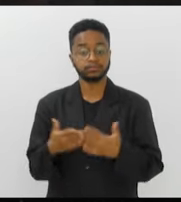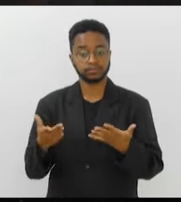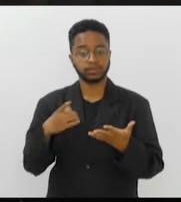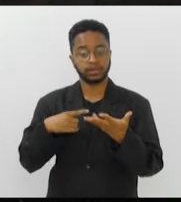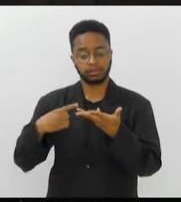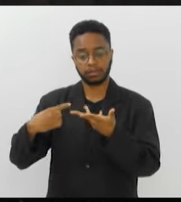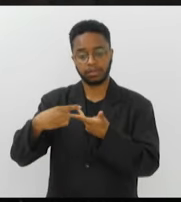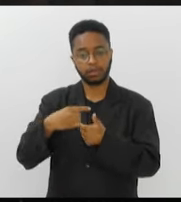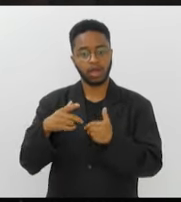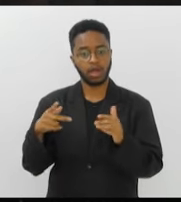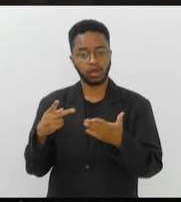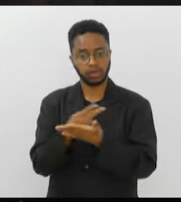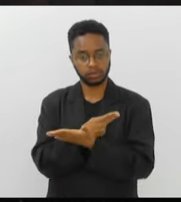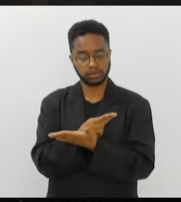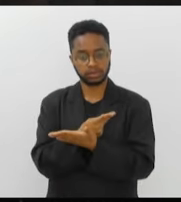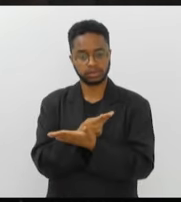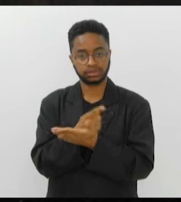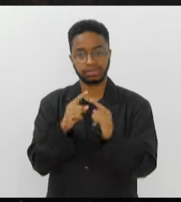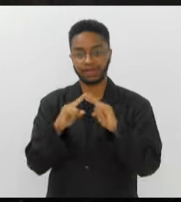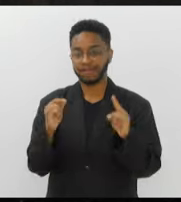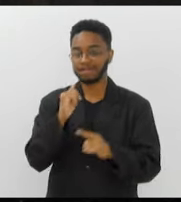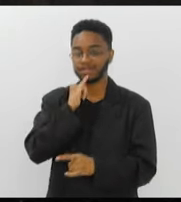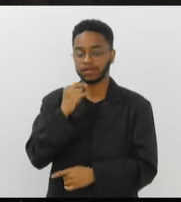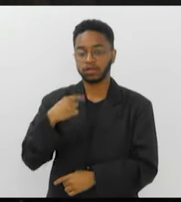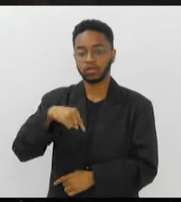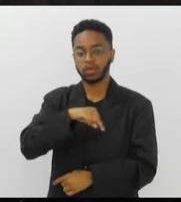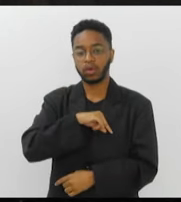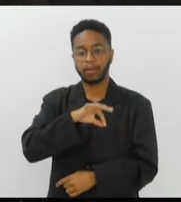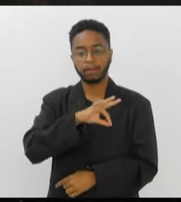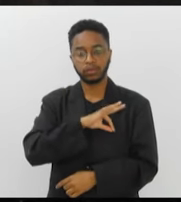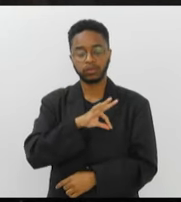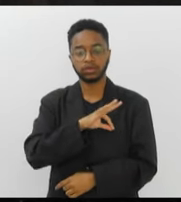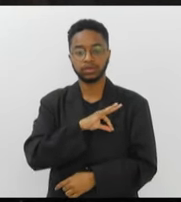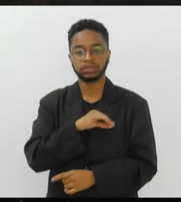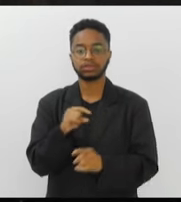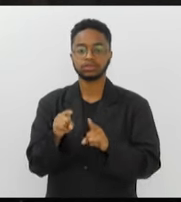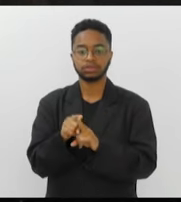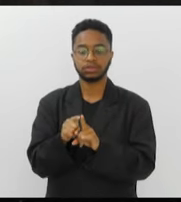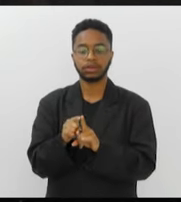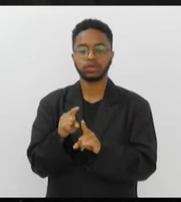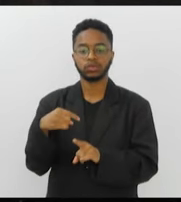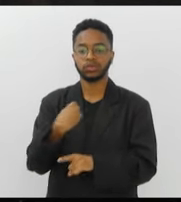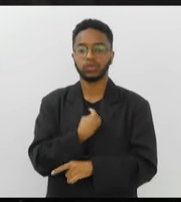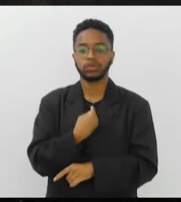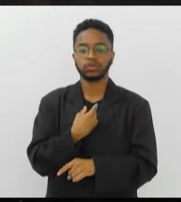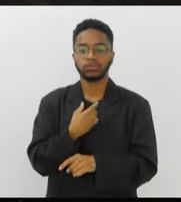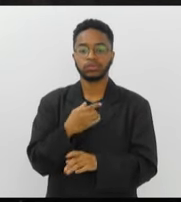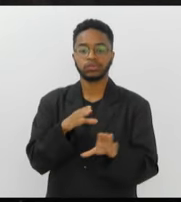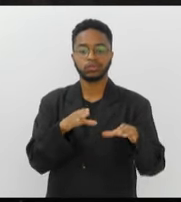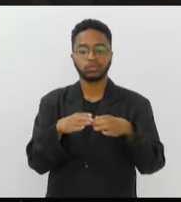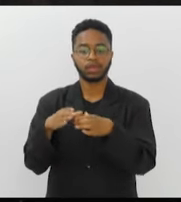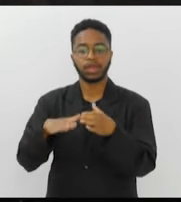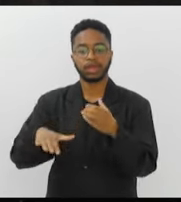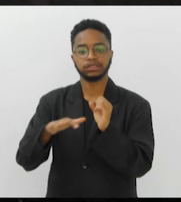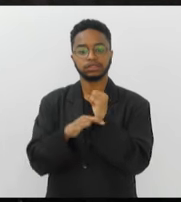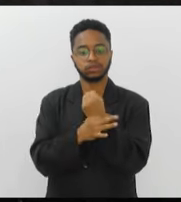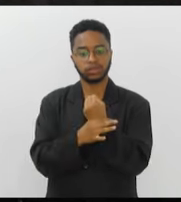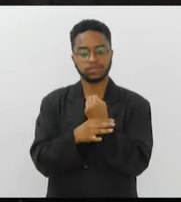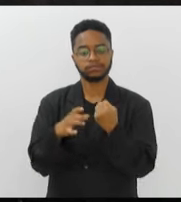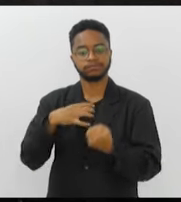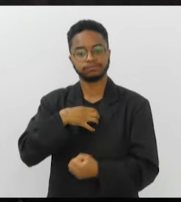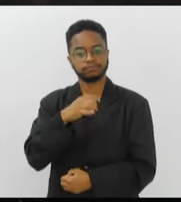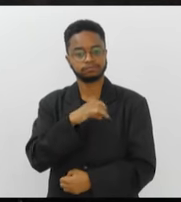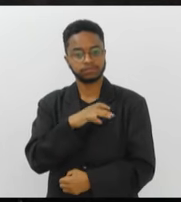que acontecem, que infelizmente deixa a nossa polícia, as nossas forças de segurança amedrontadas, as nossas forças de